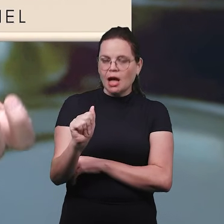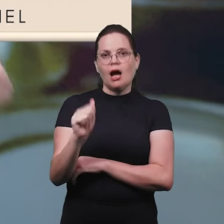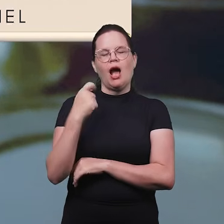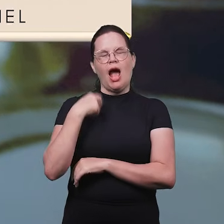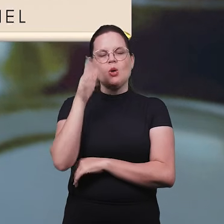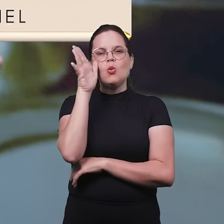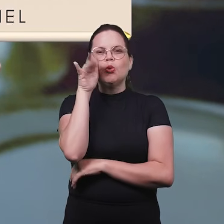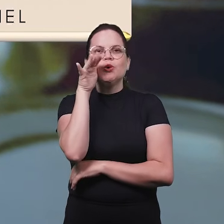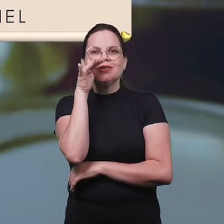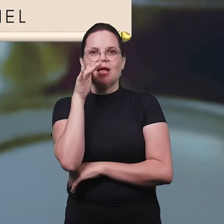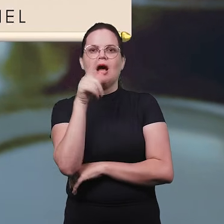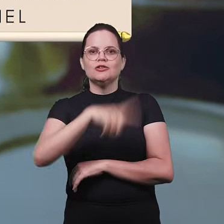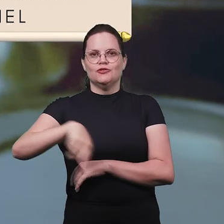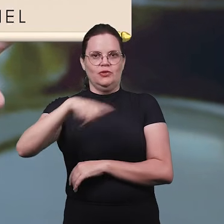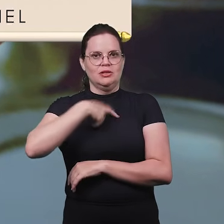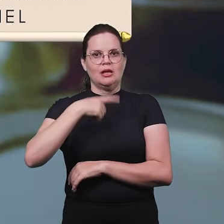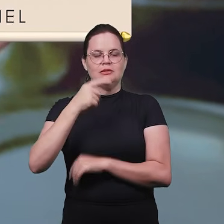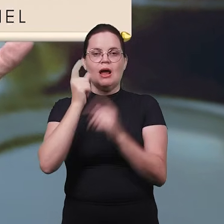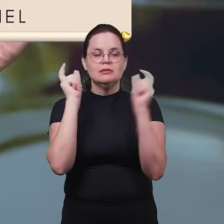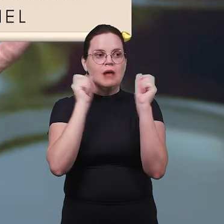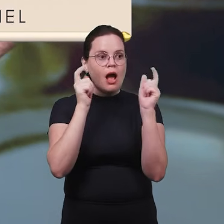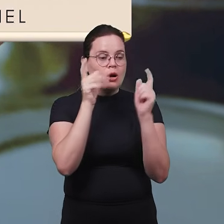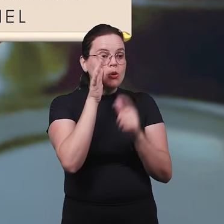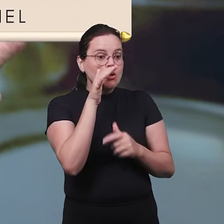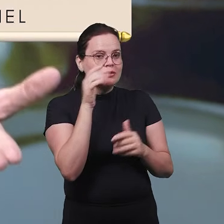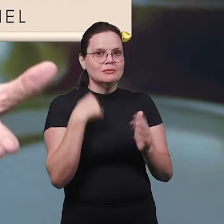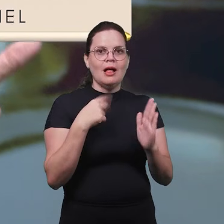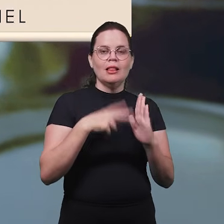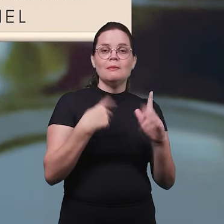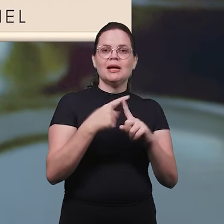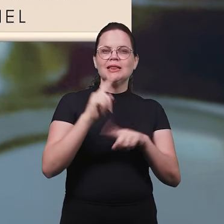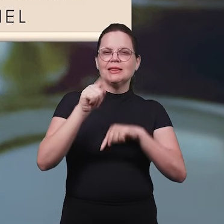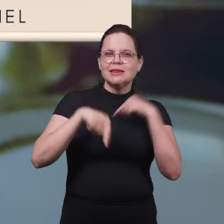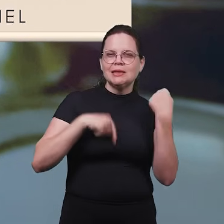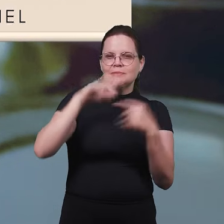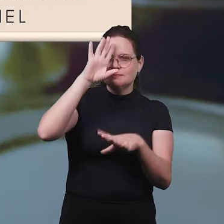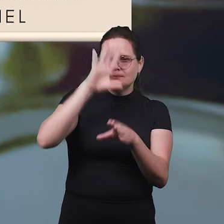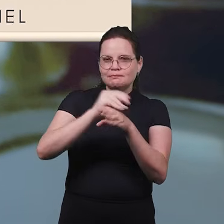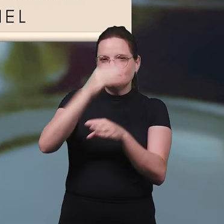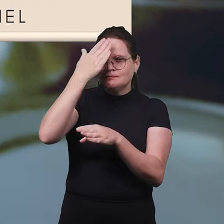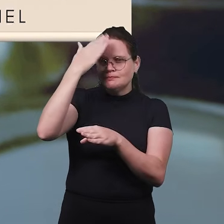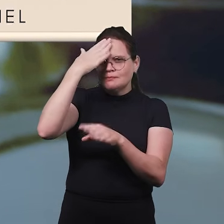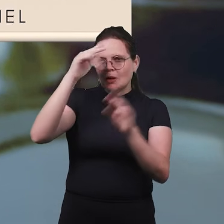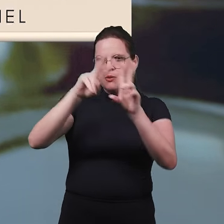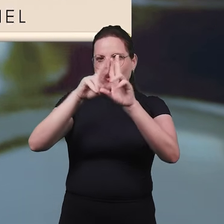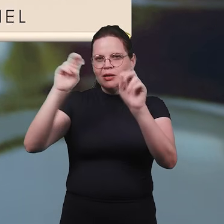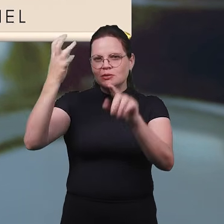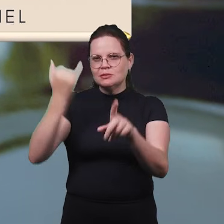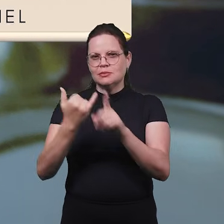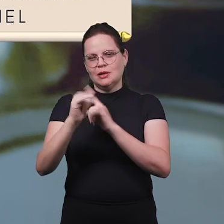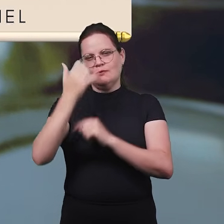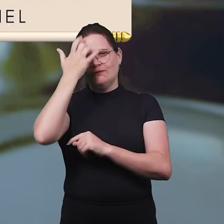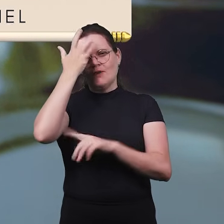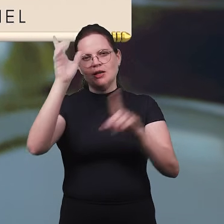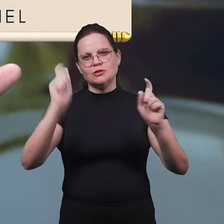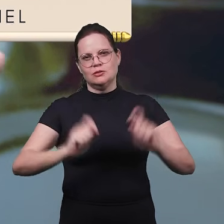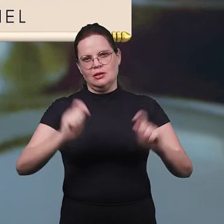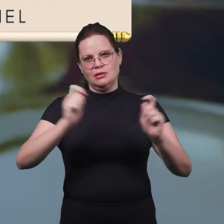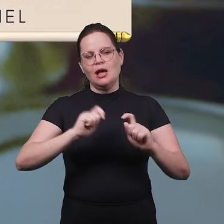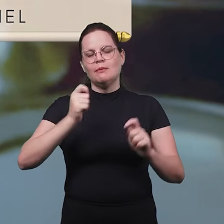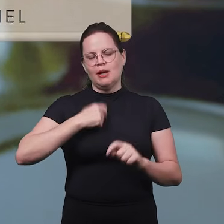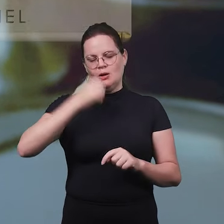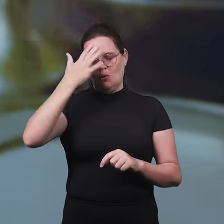sentido despertar a curiosidade dos irmãos agora, porque na hora da associação profética... Vai facilitar.